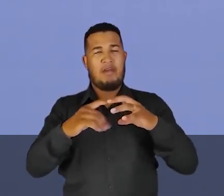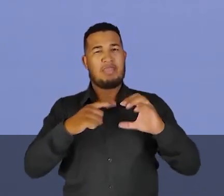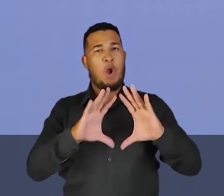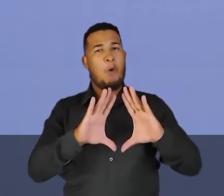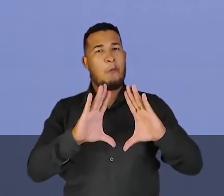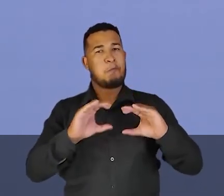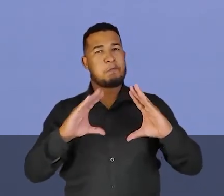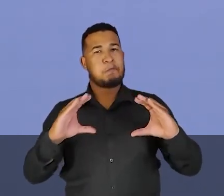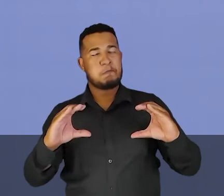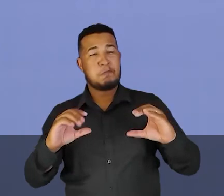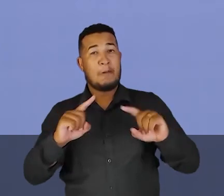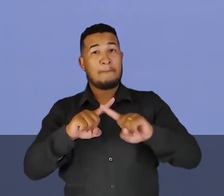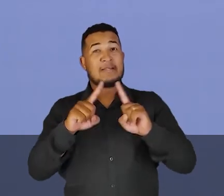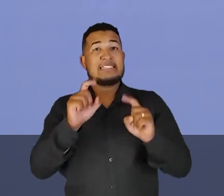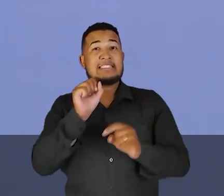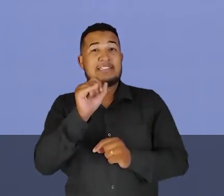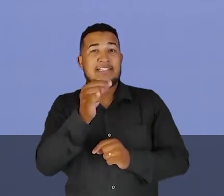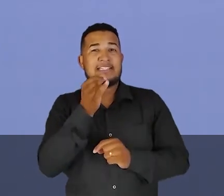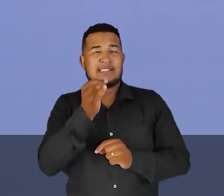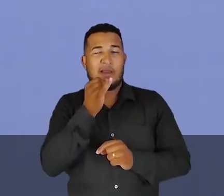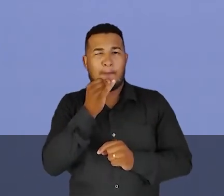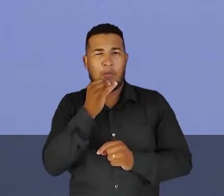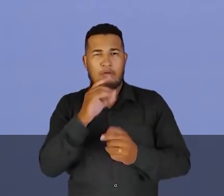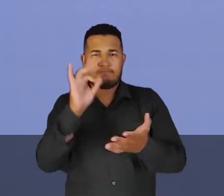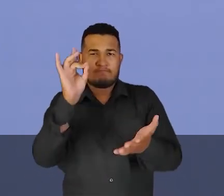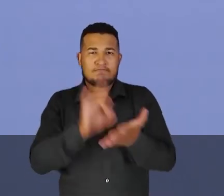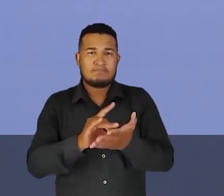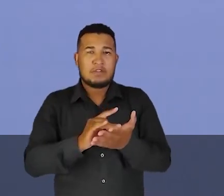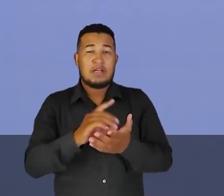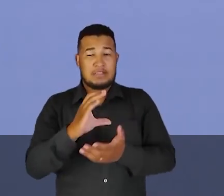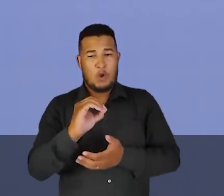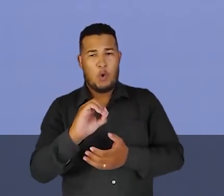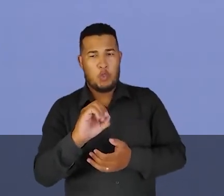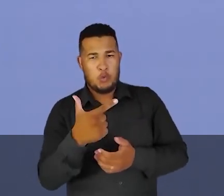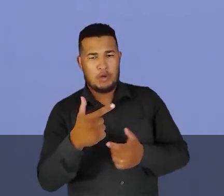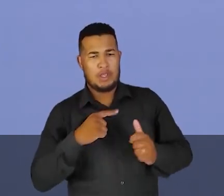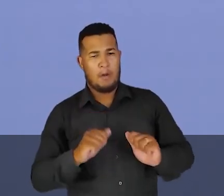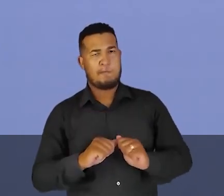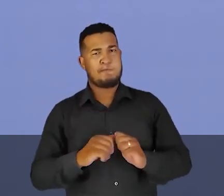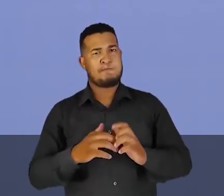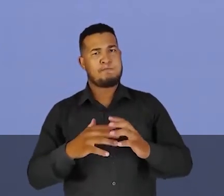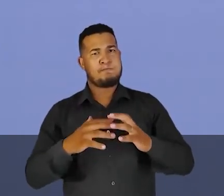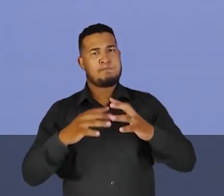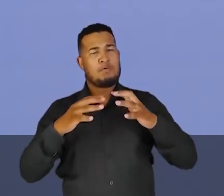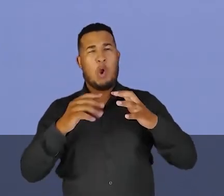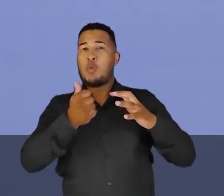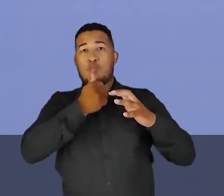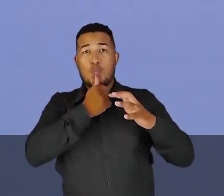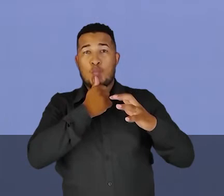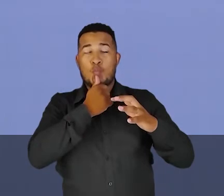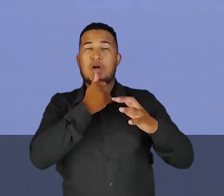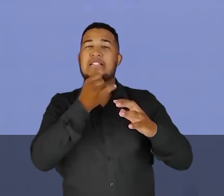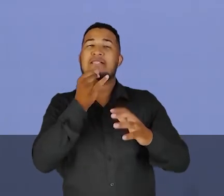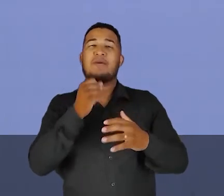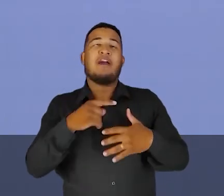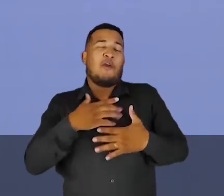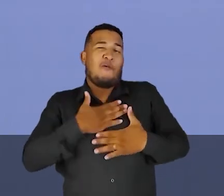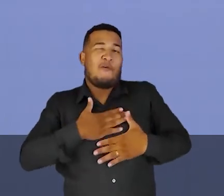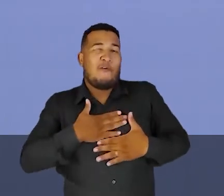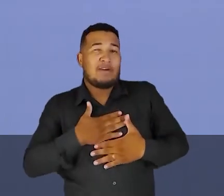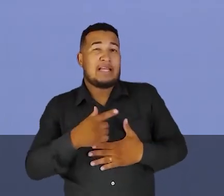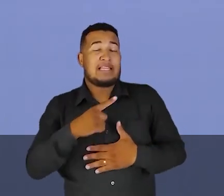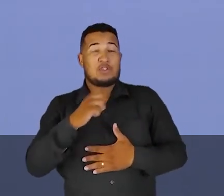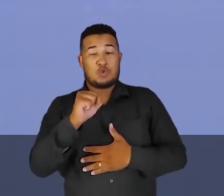não tiver essa formação de gás carbônico empurrando a massa para cima, a gente que gosta de fazer bolo, né, a gente fala que o